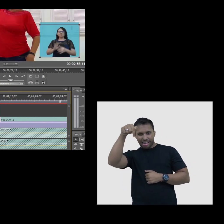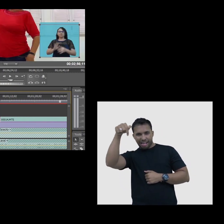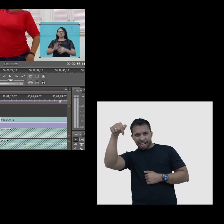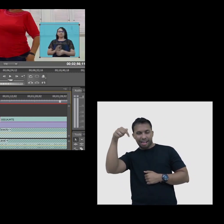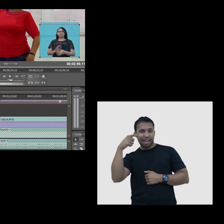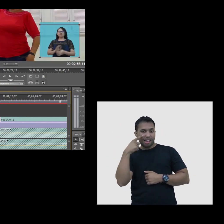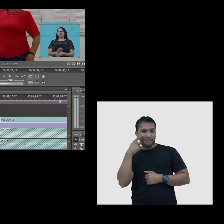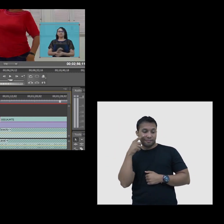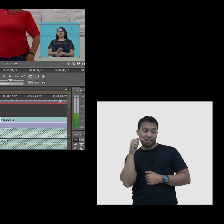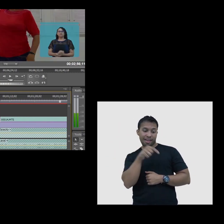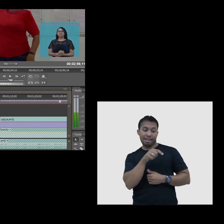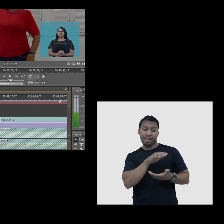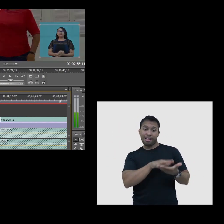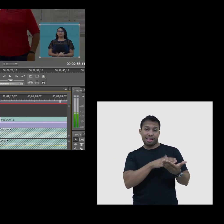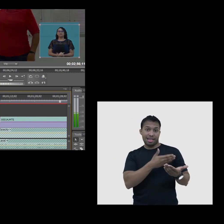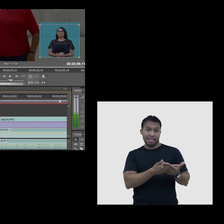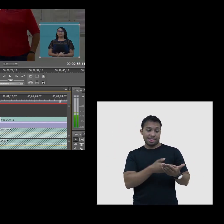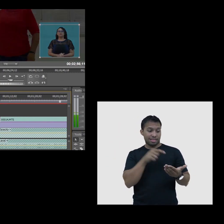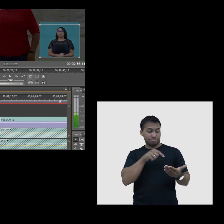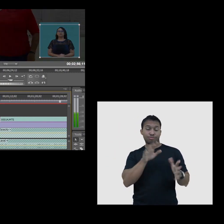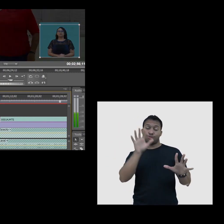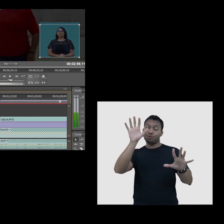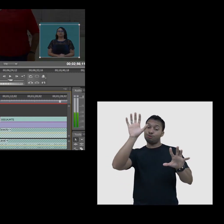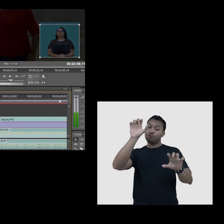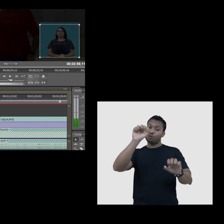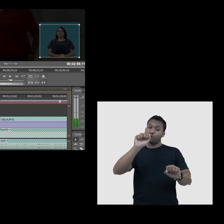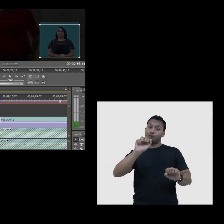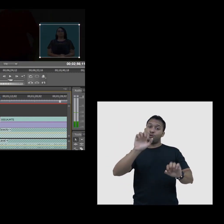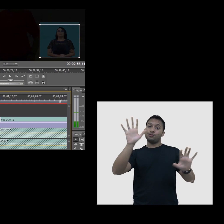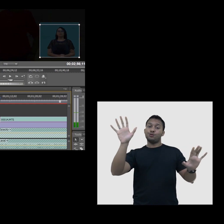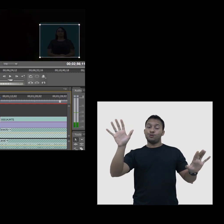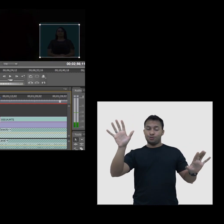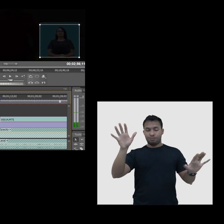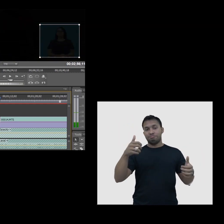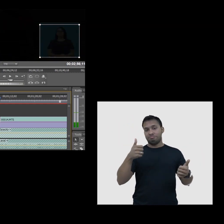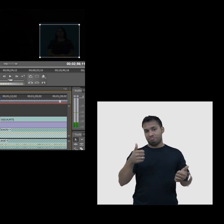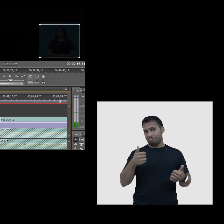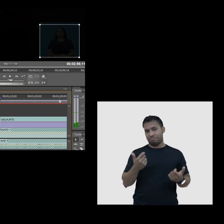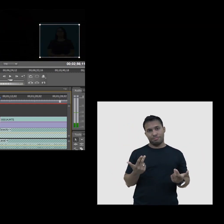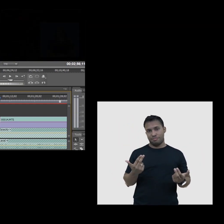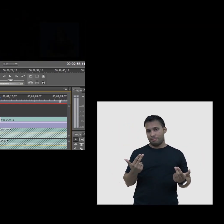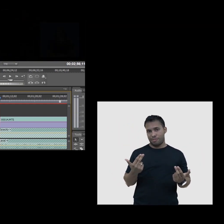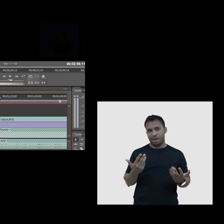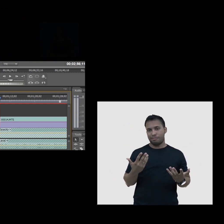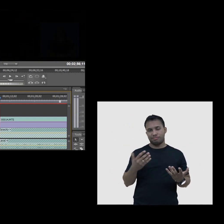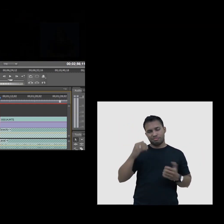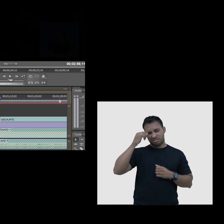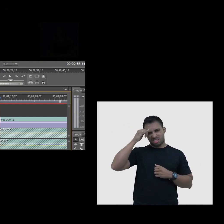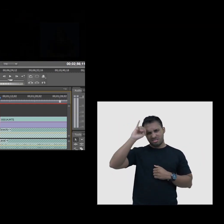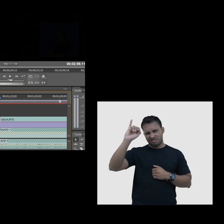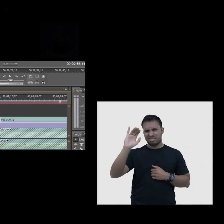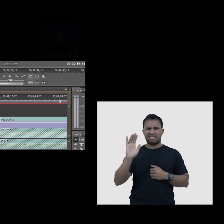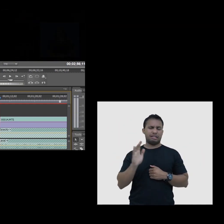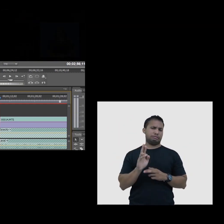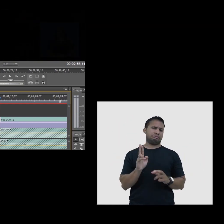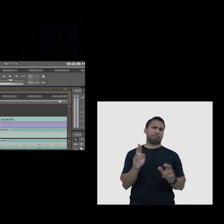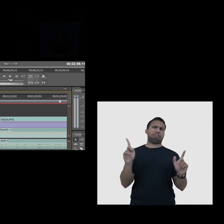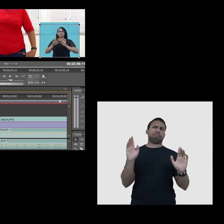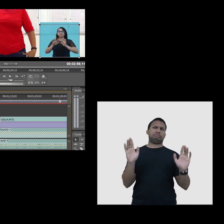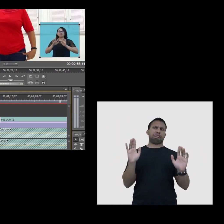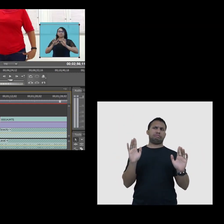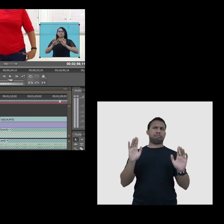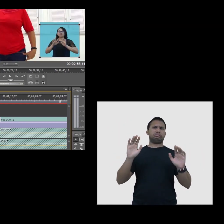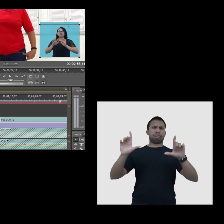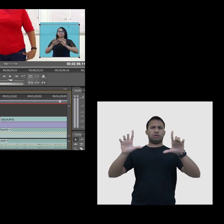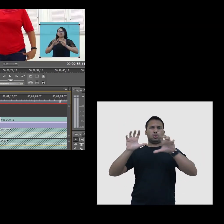agora que na nossa camada de interpretação foi aplicado o mesmo efeito que tinha lá no vídeo base, né, para não causar um estranhamento